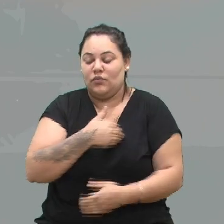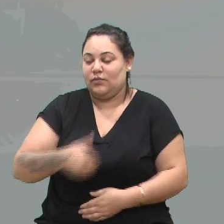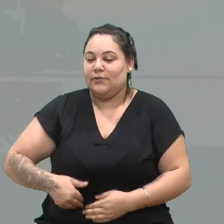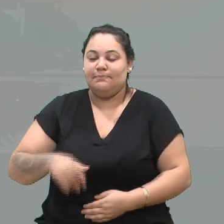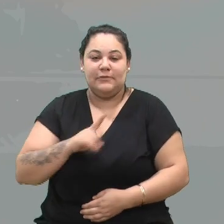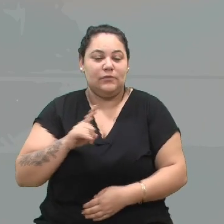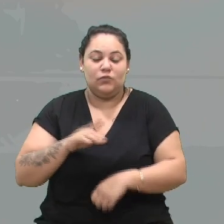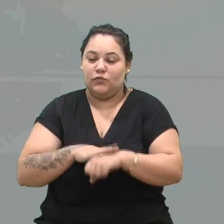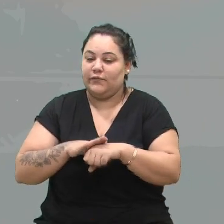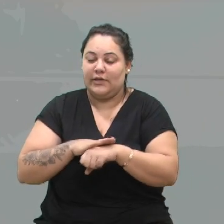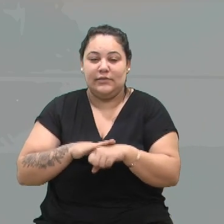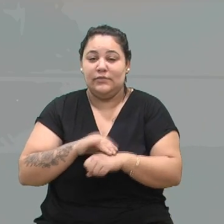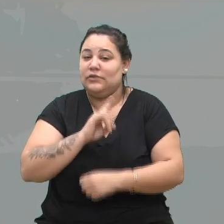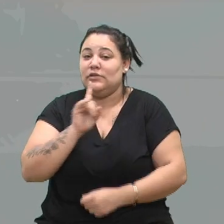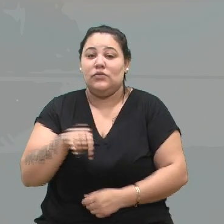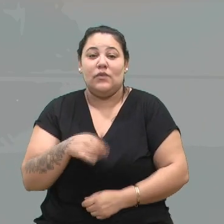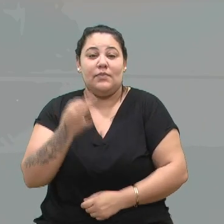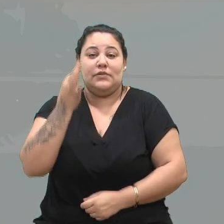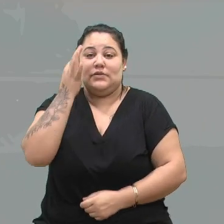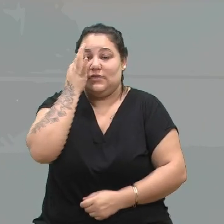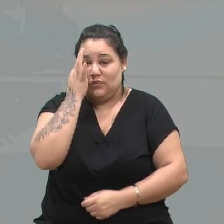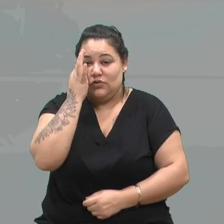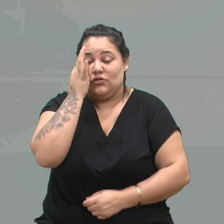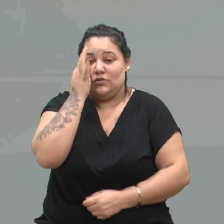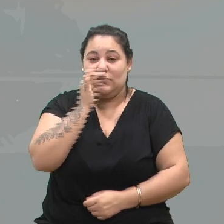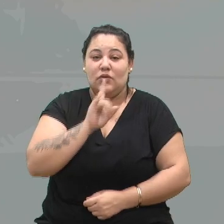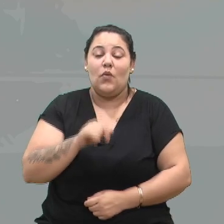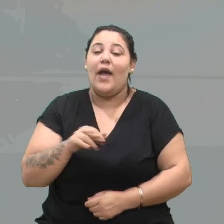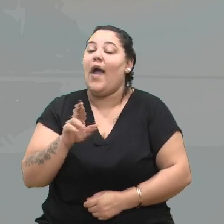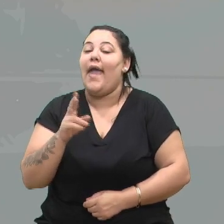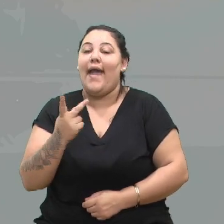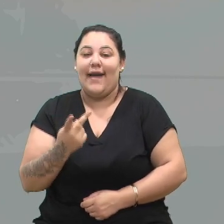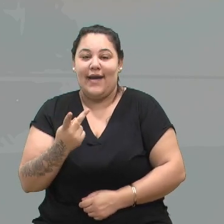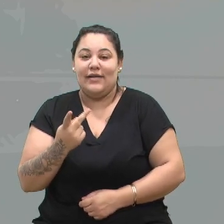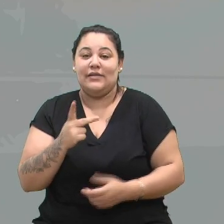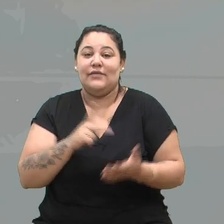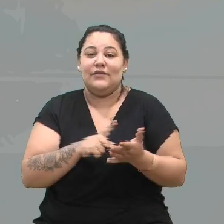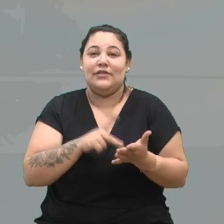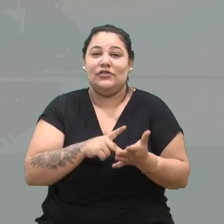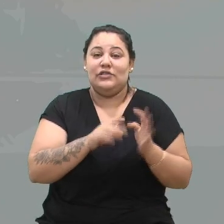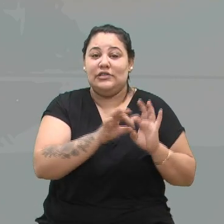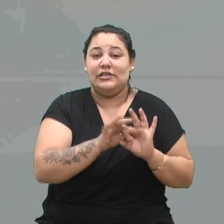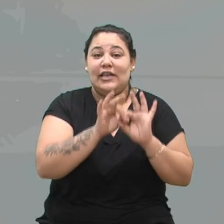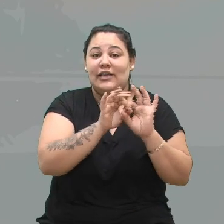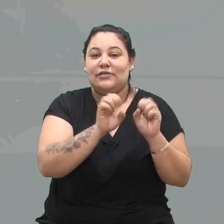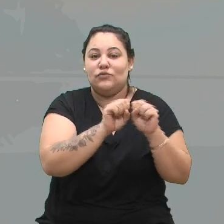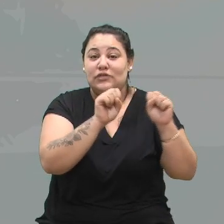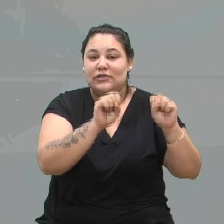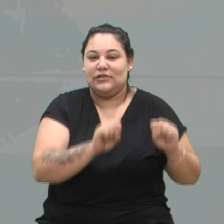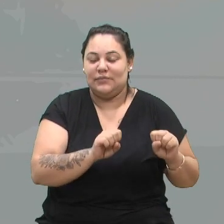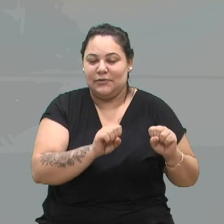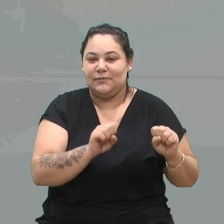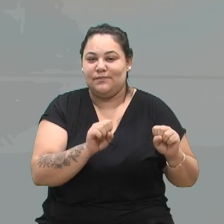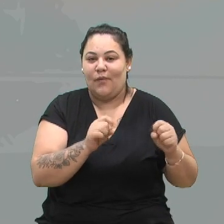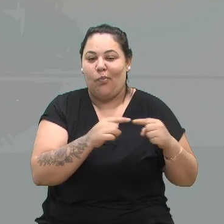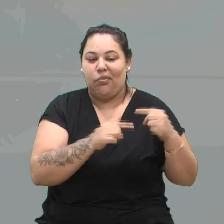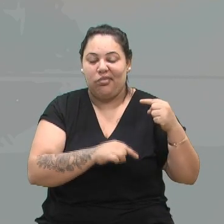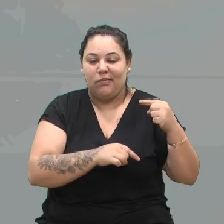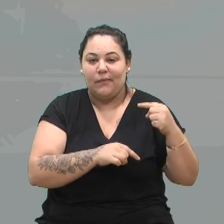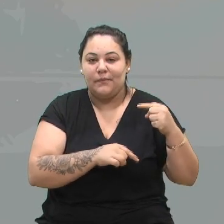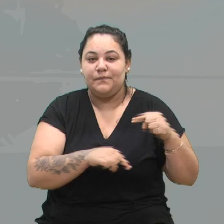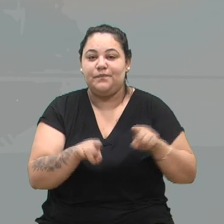é presencialmente, não é o recurso humano que não se conversa, é a integração de sistemas. Aí também